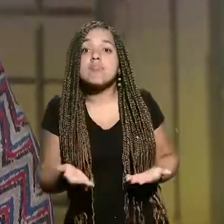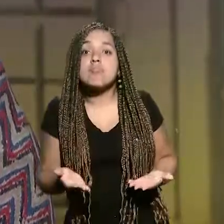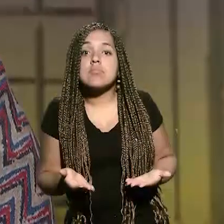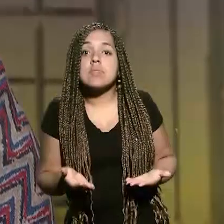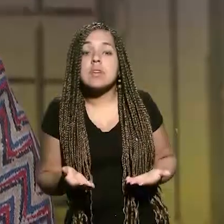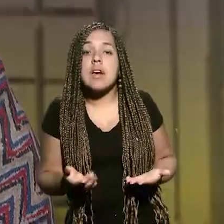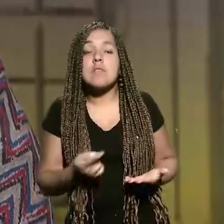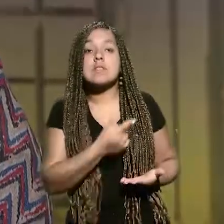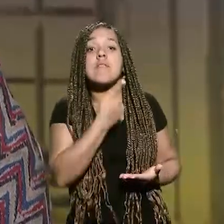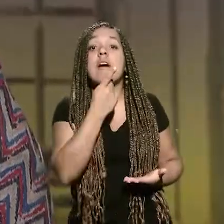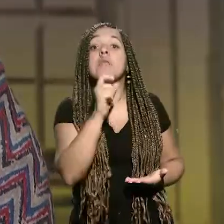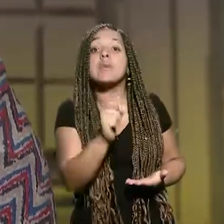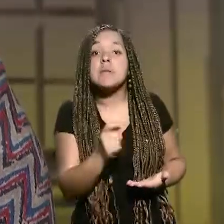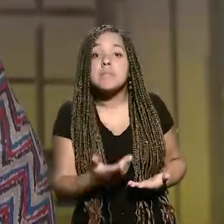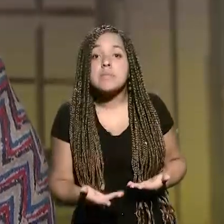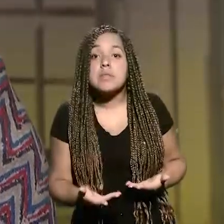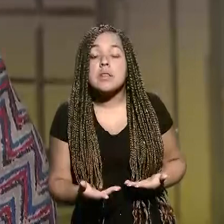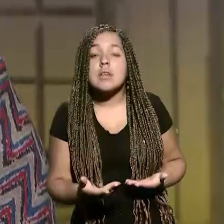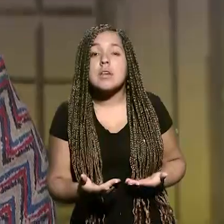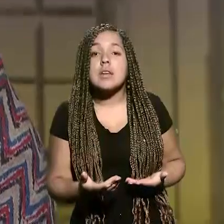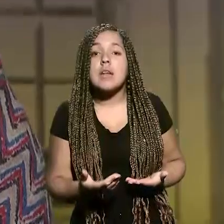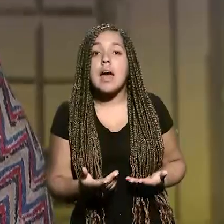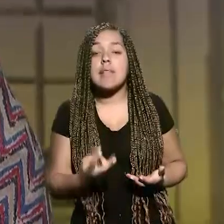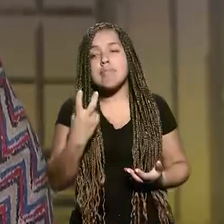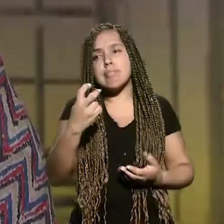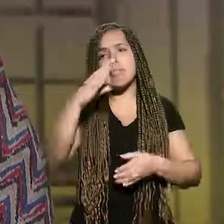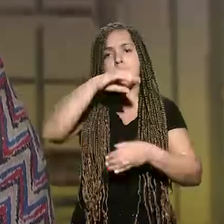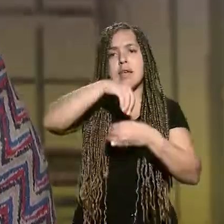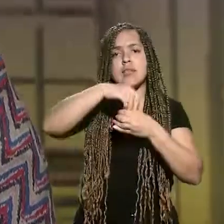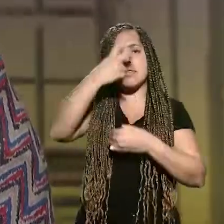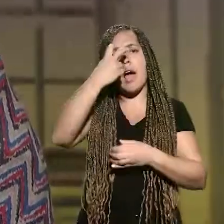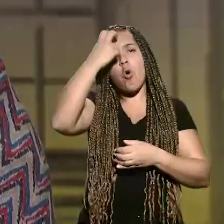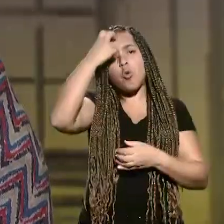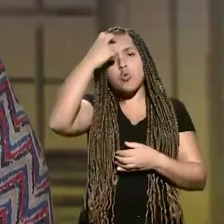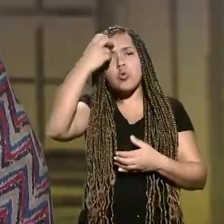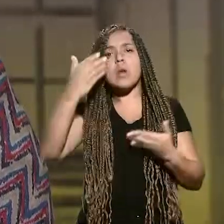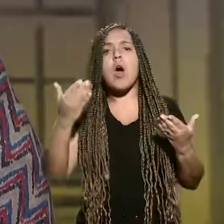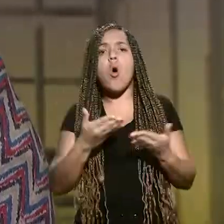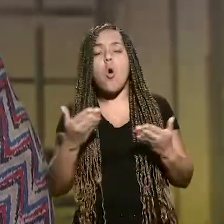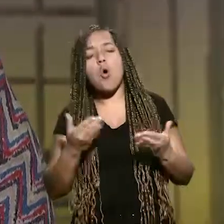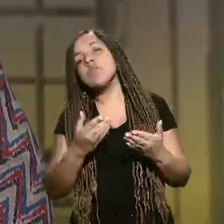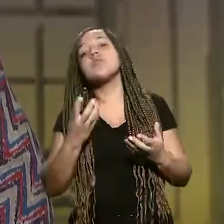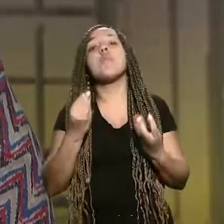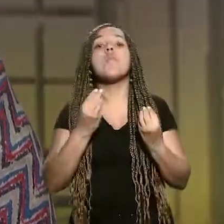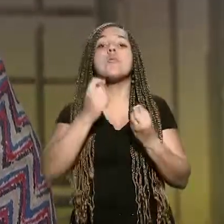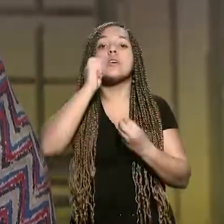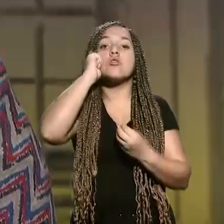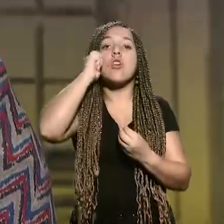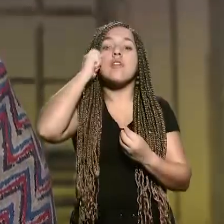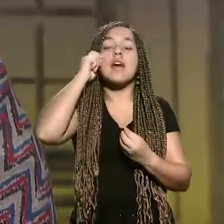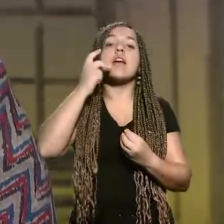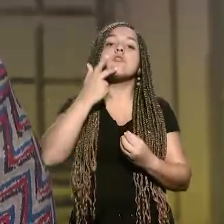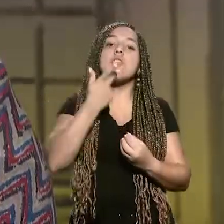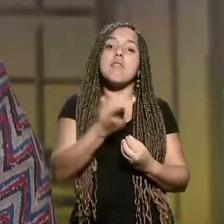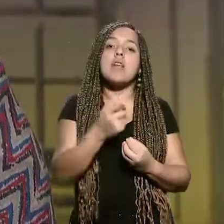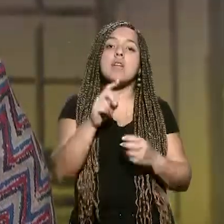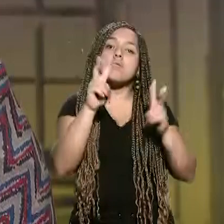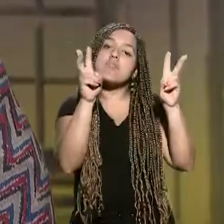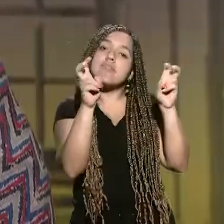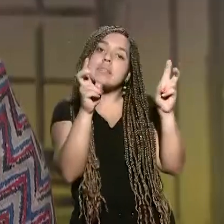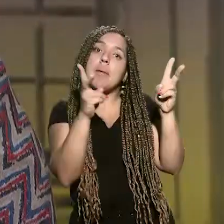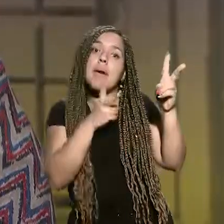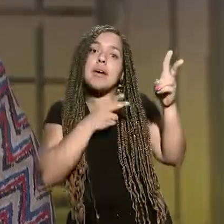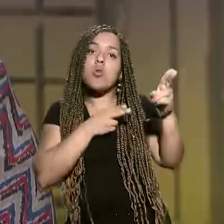mãe. E aí a gente pode até dizer que isso chegou meio que na cultura, tanto é que hoje as novelas estão